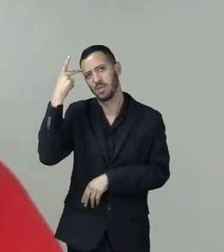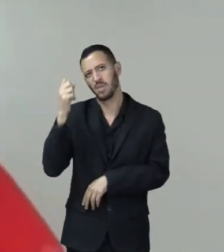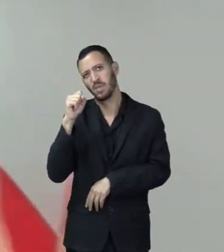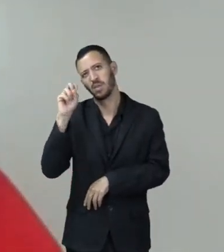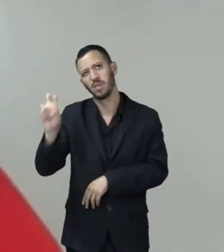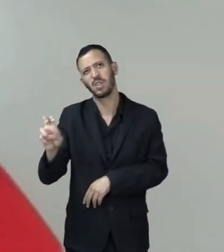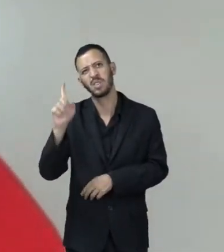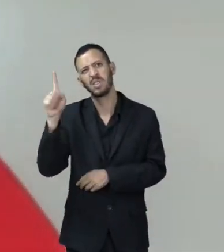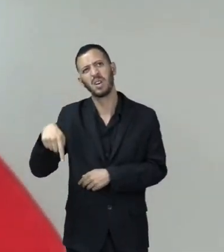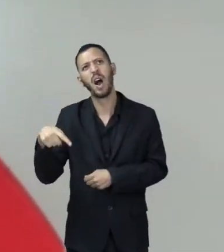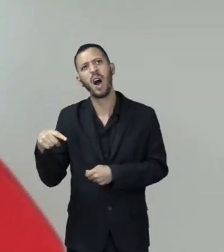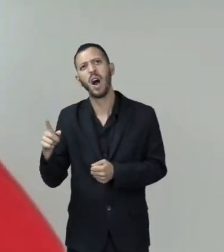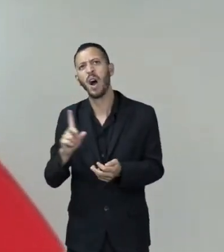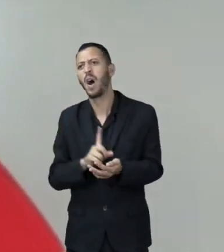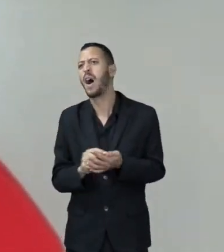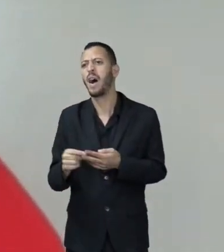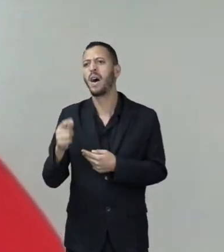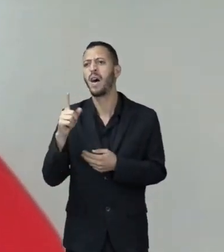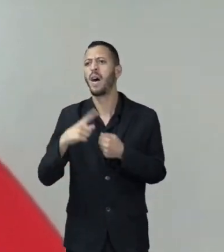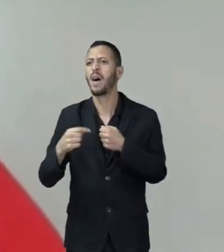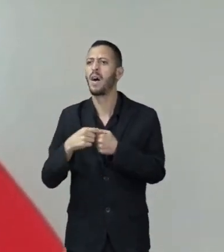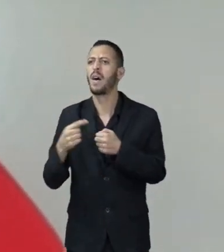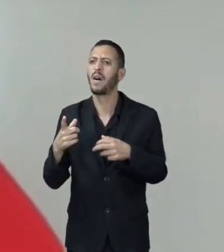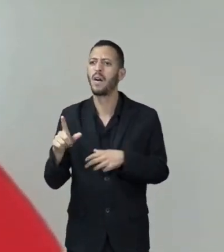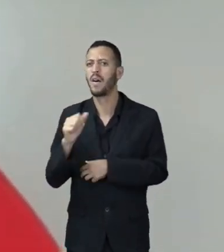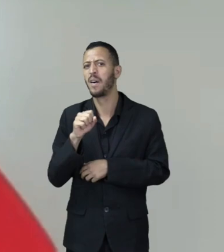chamada pública, 84, na verdade, e